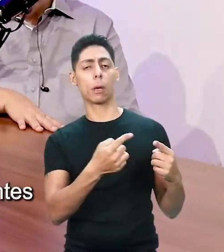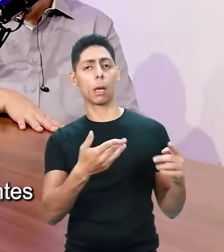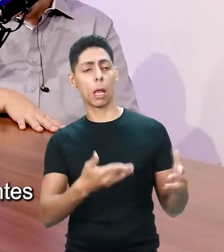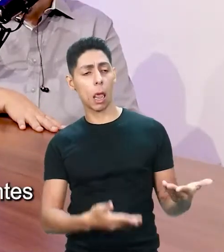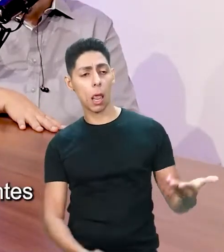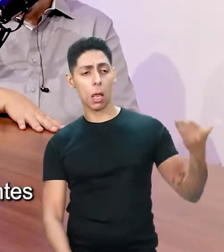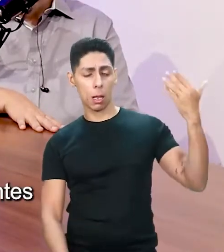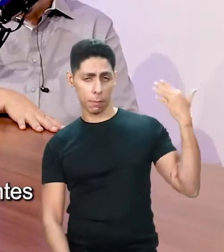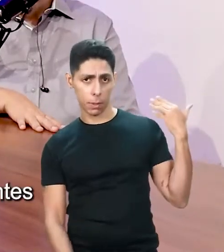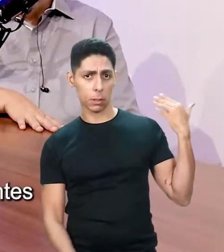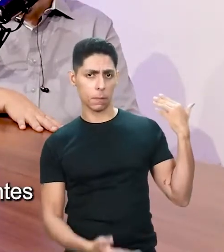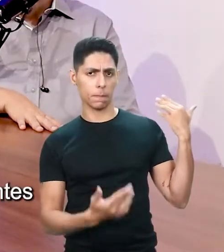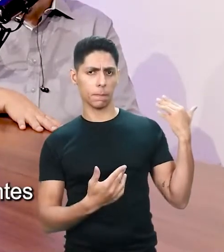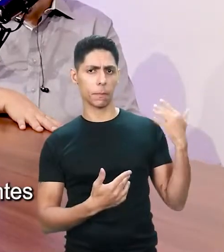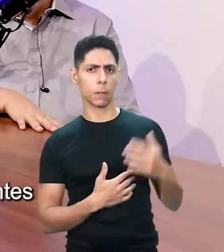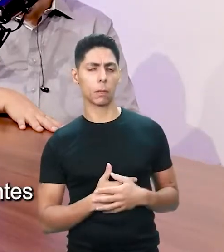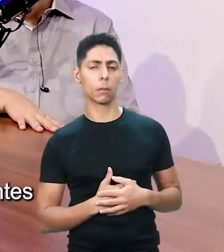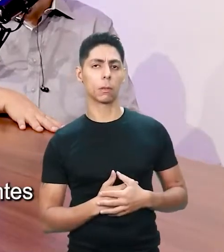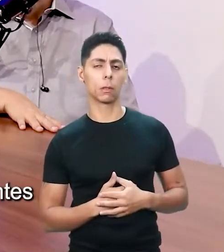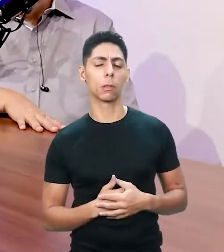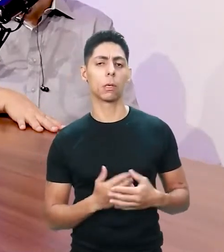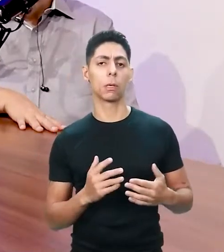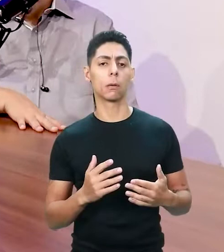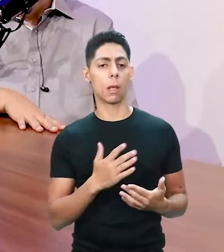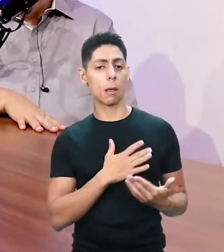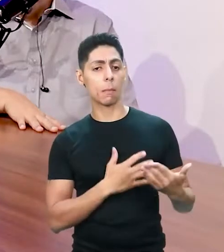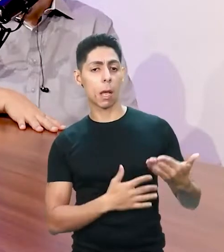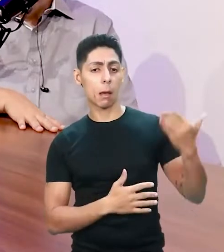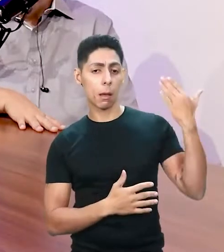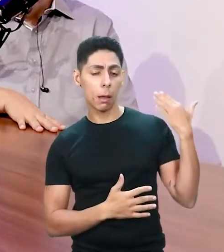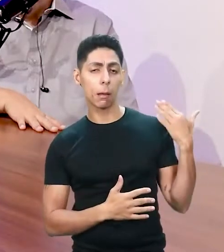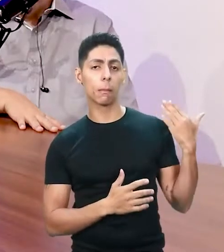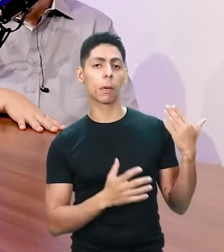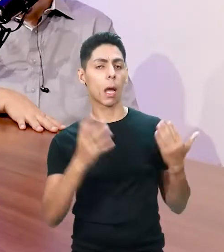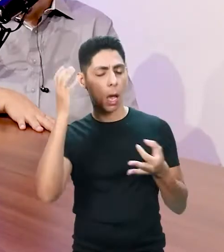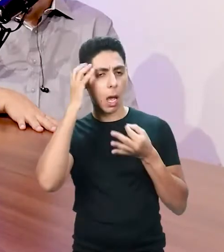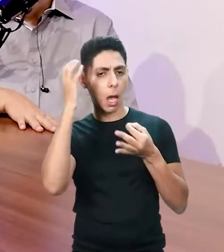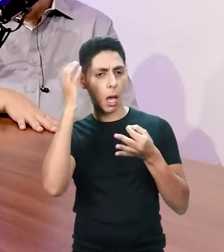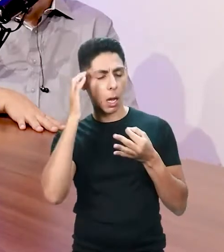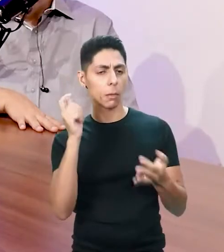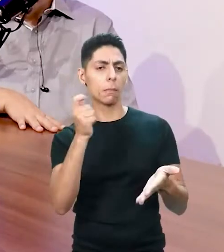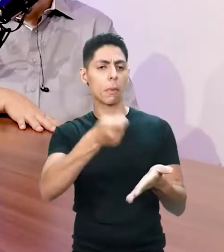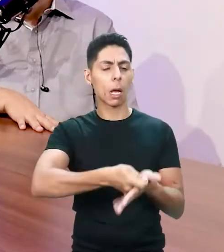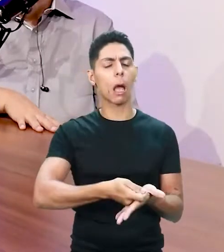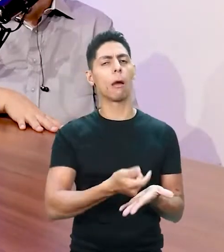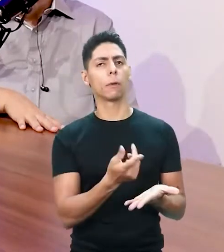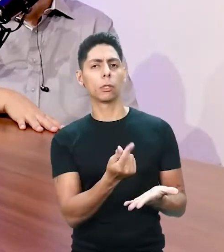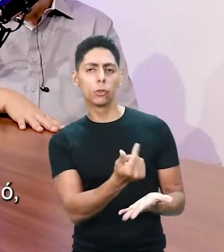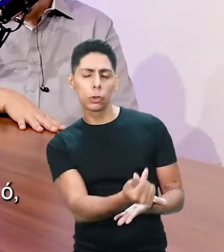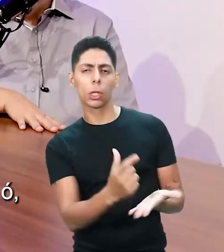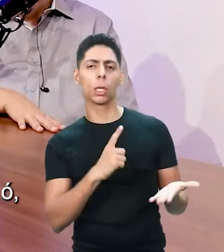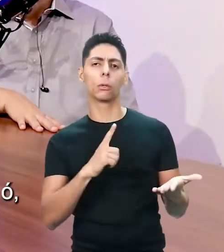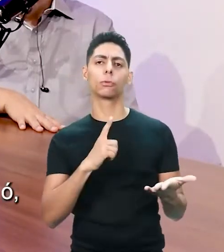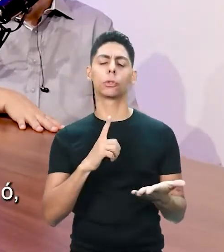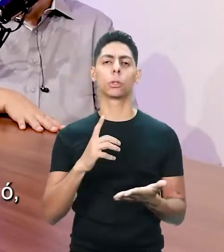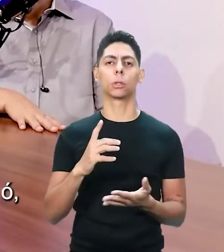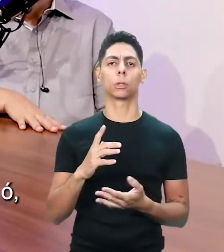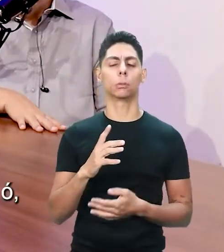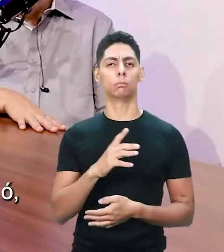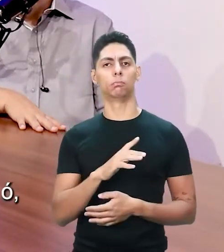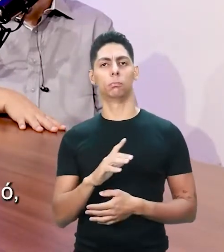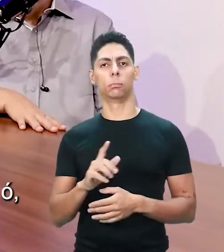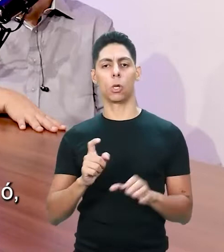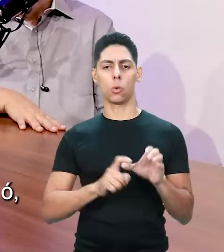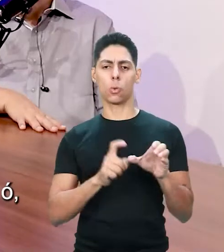menos, eu soube de casos mais recentes. Na minha época, a Rádio Tupi pagava em dia, tinha um plano de saúde razoável, mas o salário era